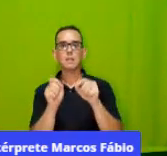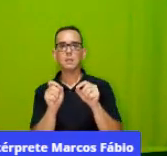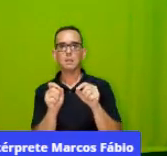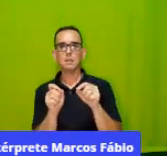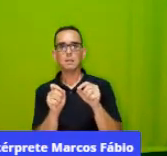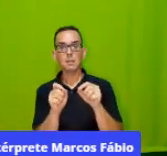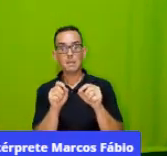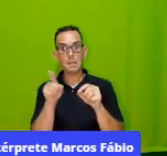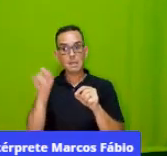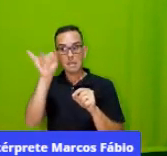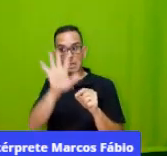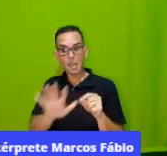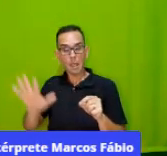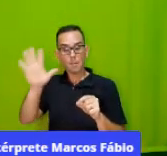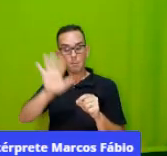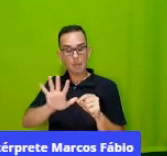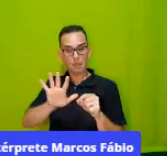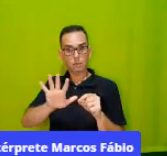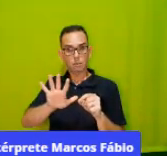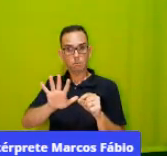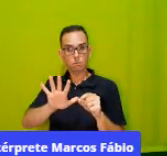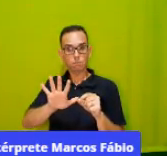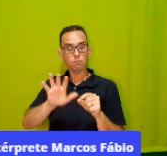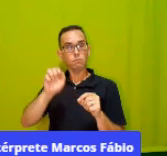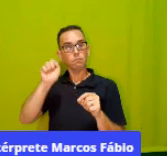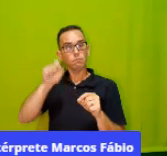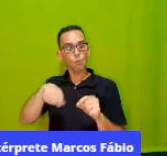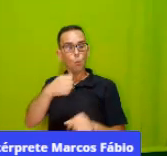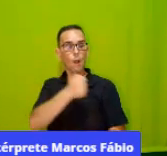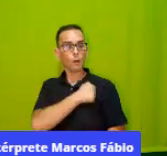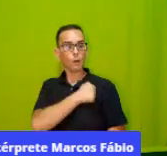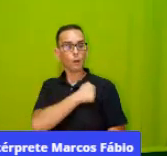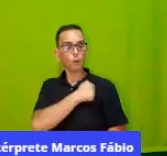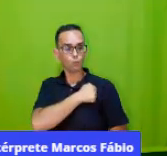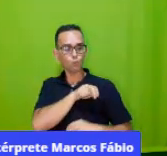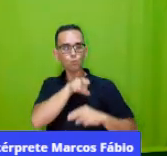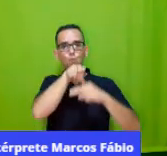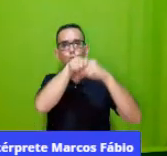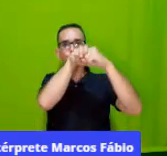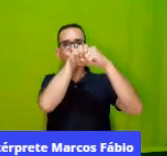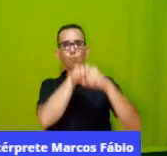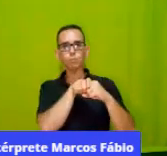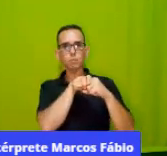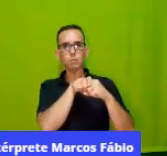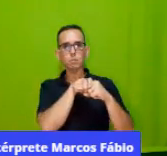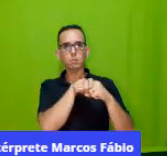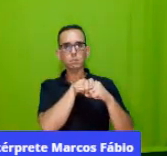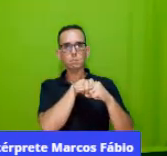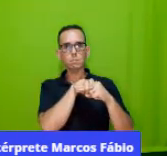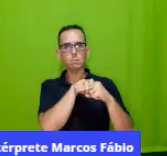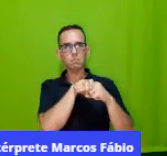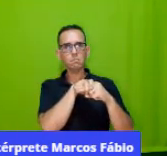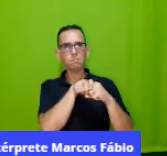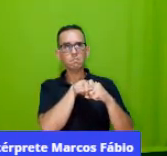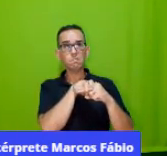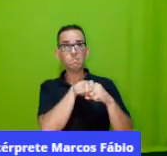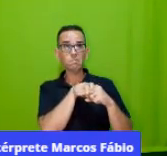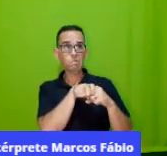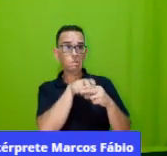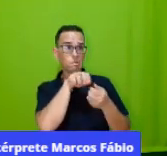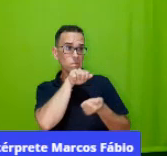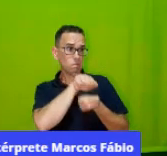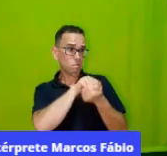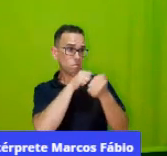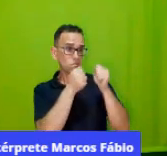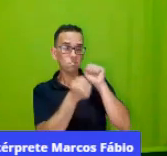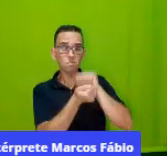nessa imagem à esquerda, o aluno está ali, né, a pessoa está sem uma adequação realizada